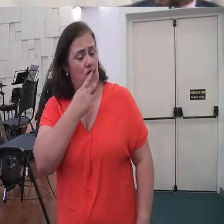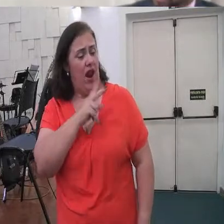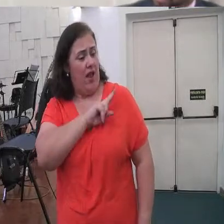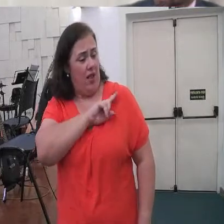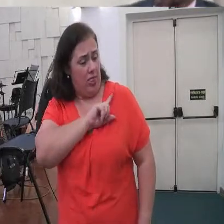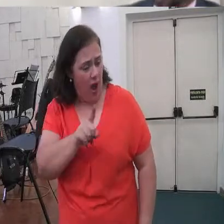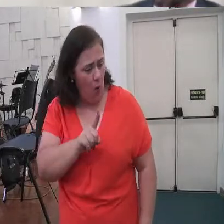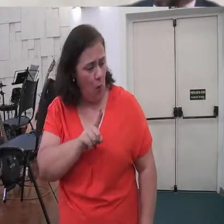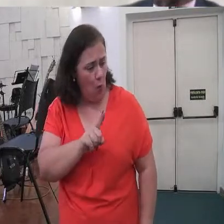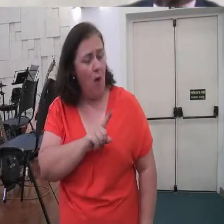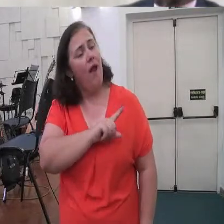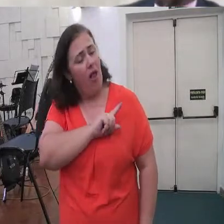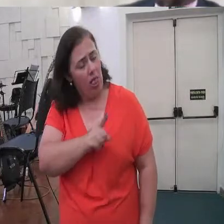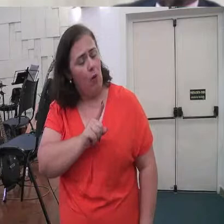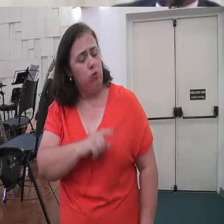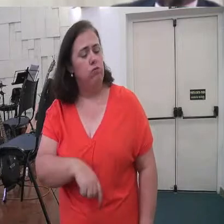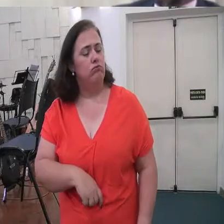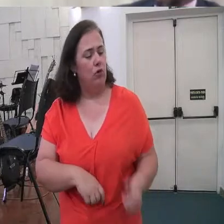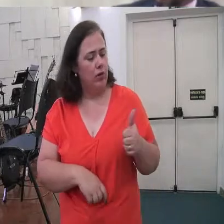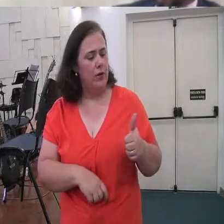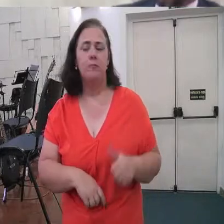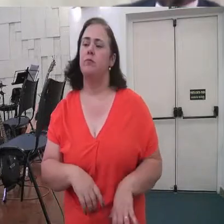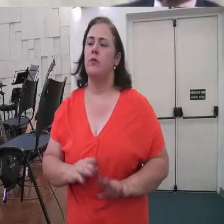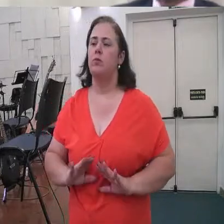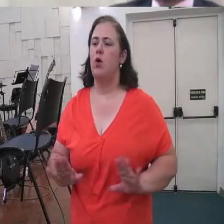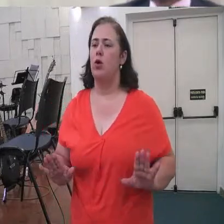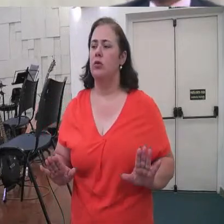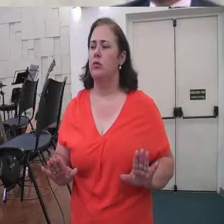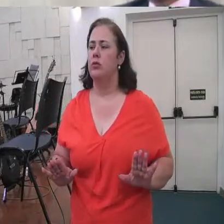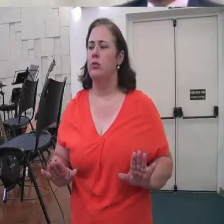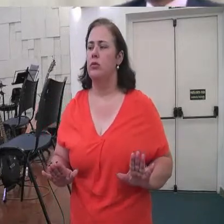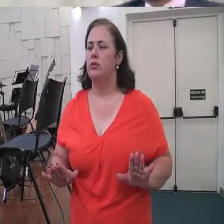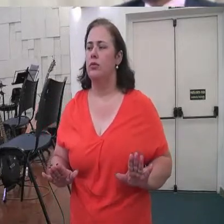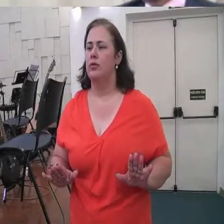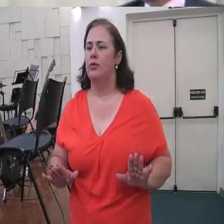na idade e crianças no entendimento.